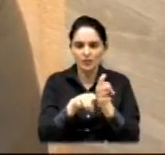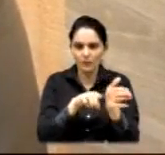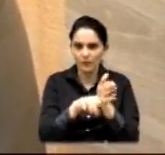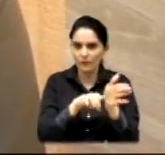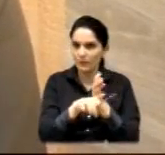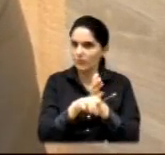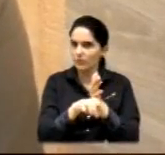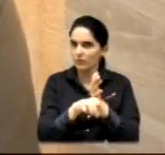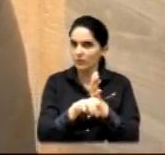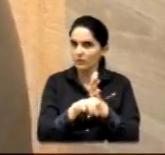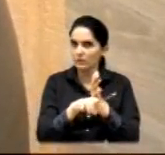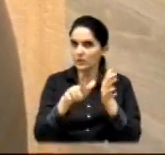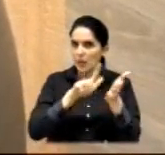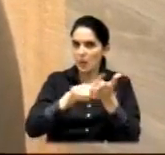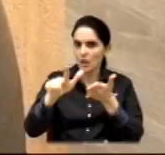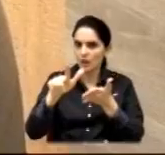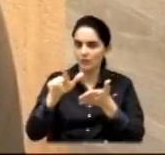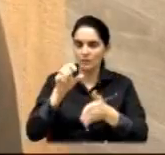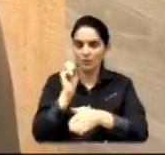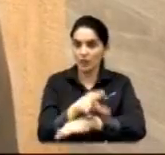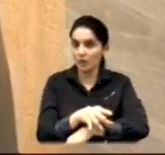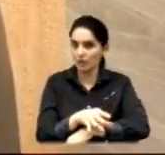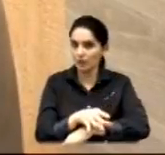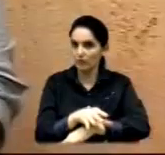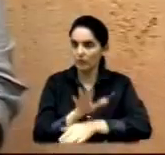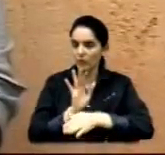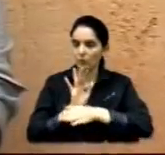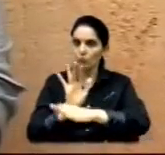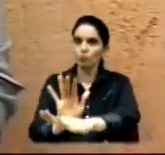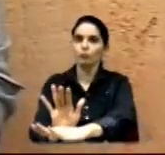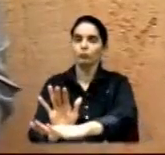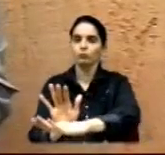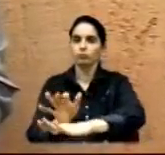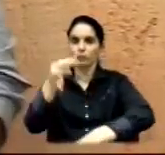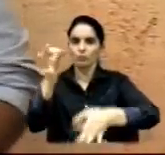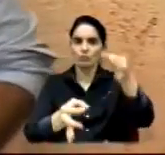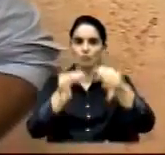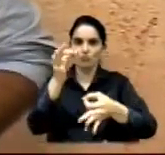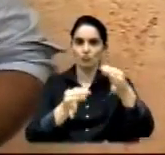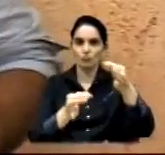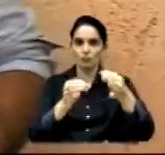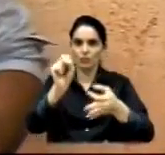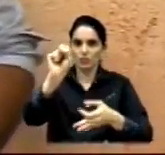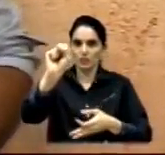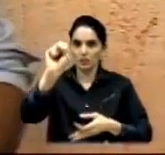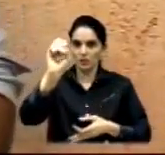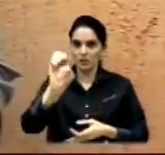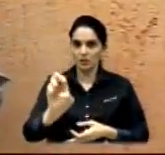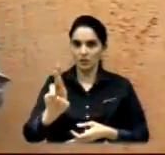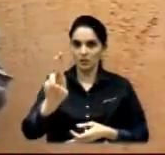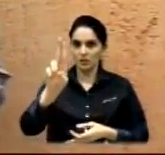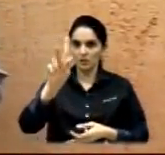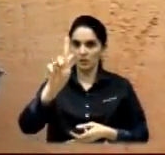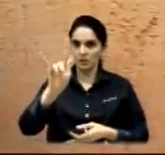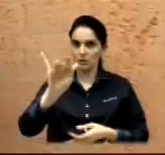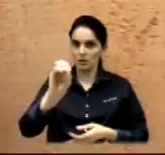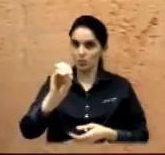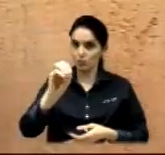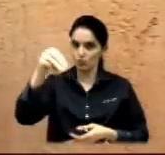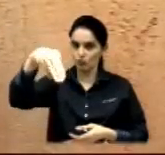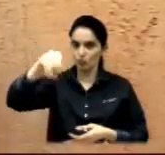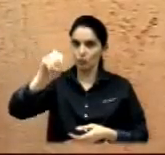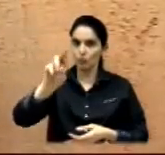Lava Jato e um apoio ao juiz Sérgio Moro, em virtude dos ataques que essas instituições